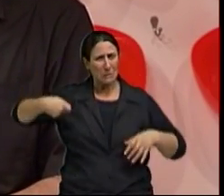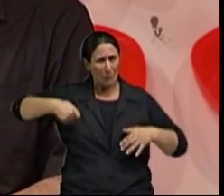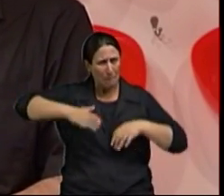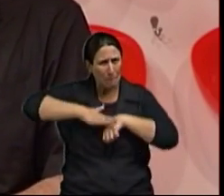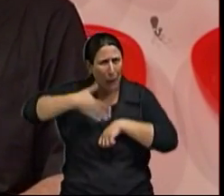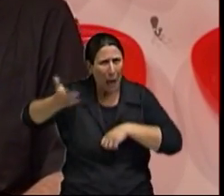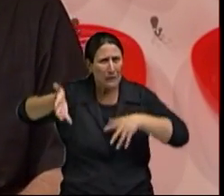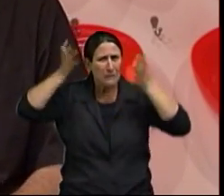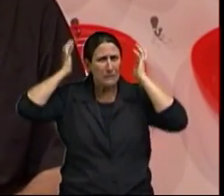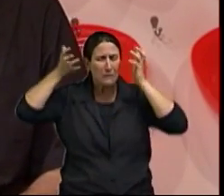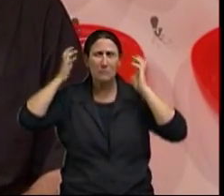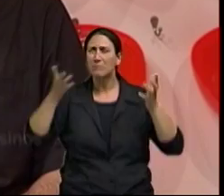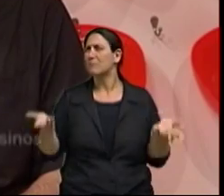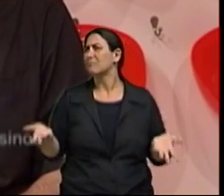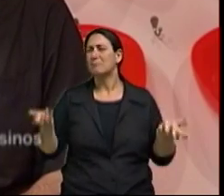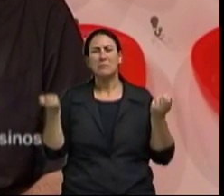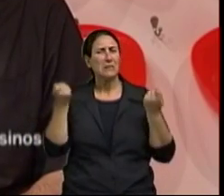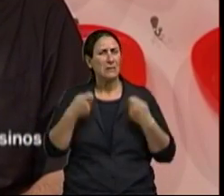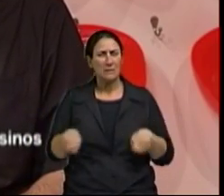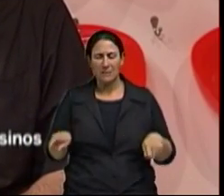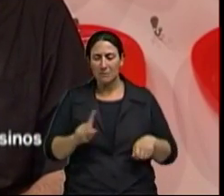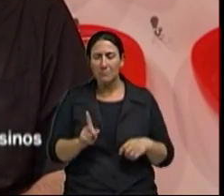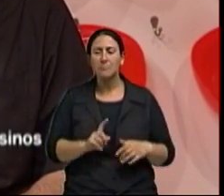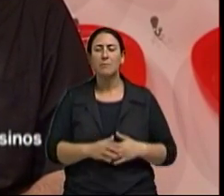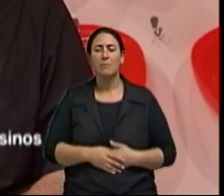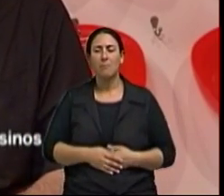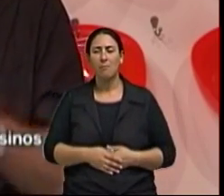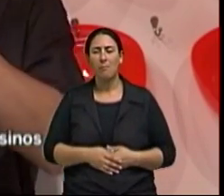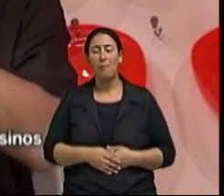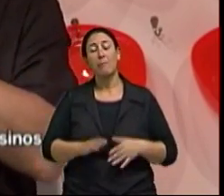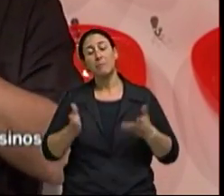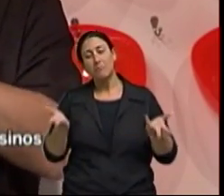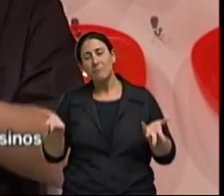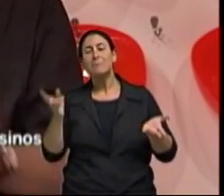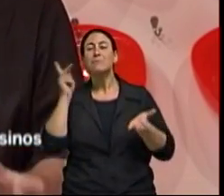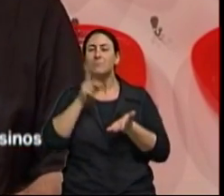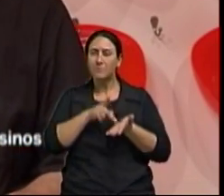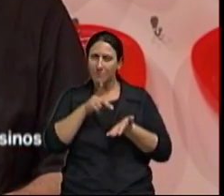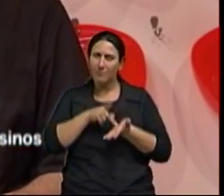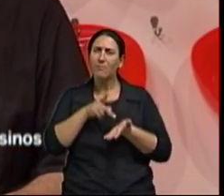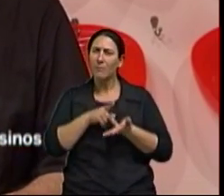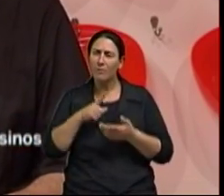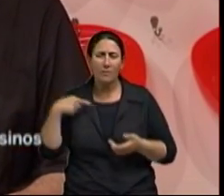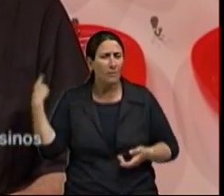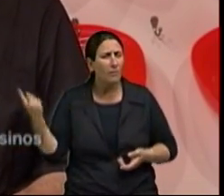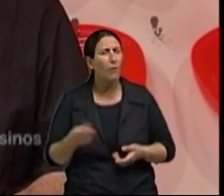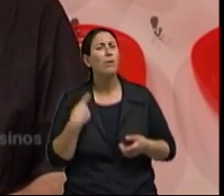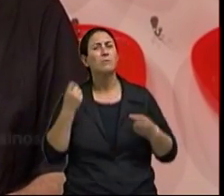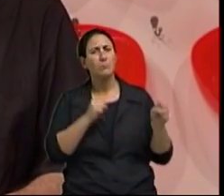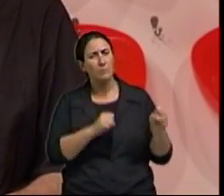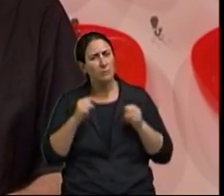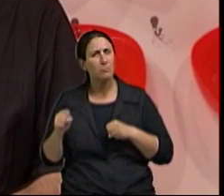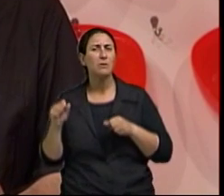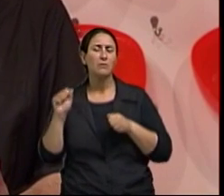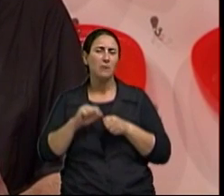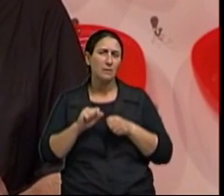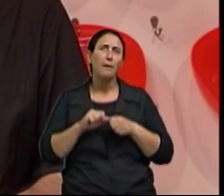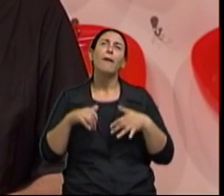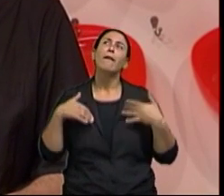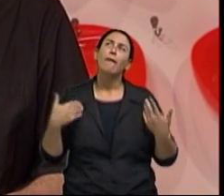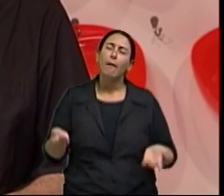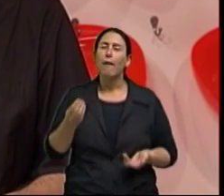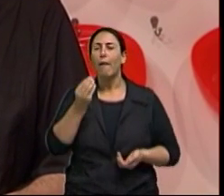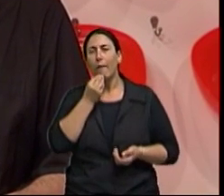minutos de baixo chuveiro, né? Então, eu acho que são ações de cada um de nós que tem que contribuir. É óbvio